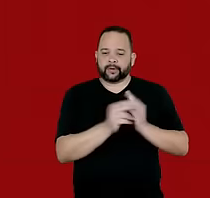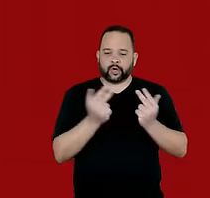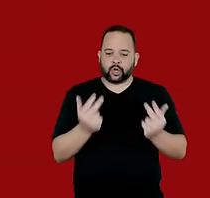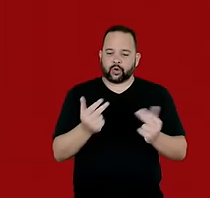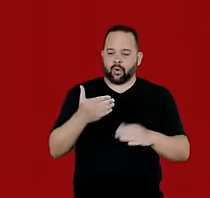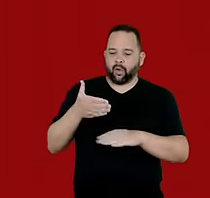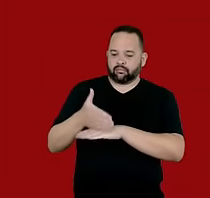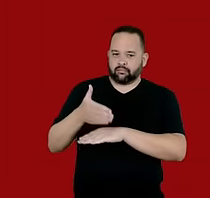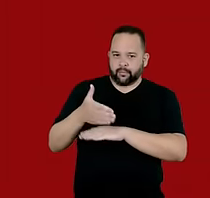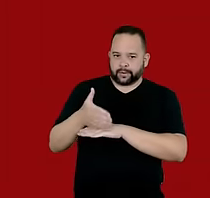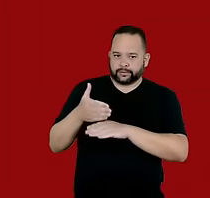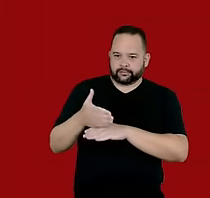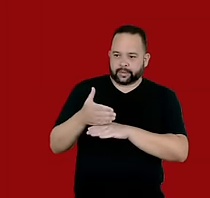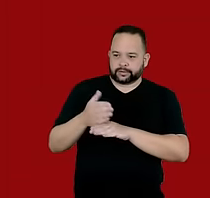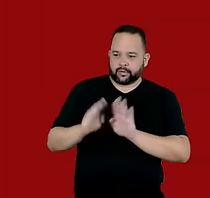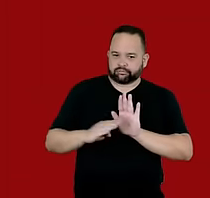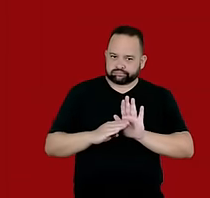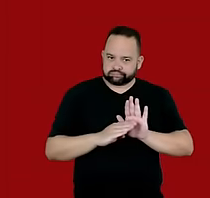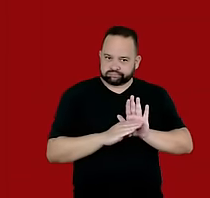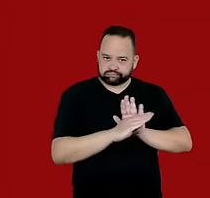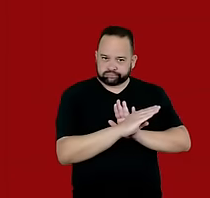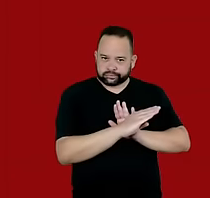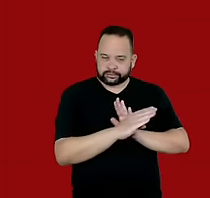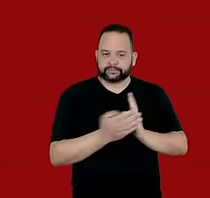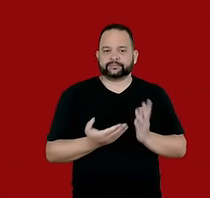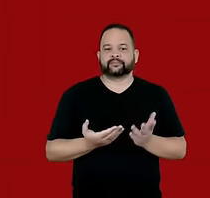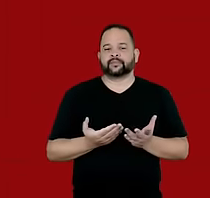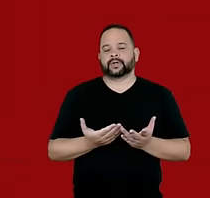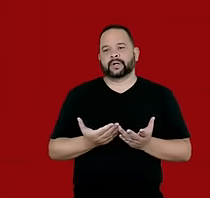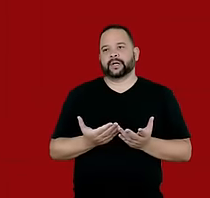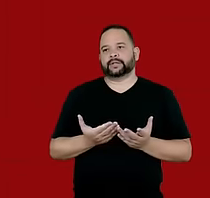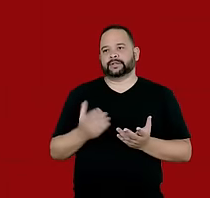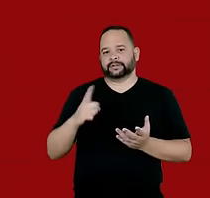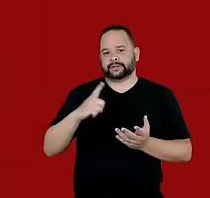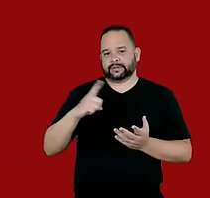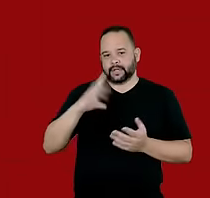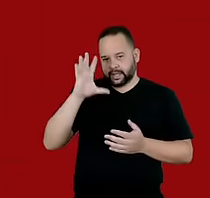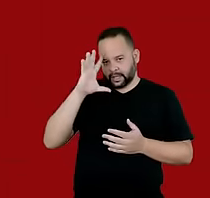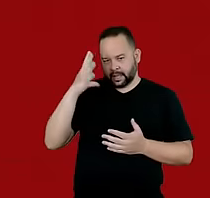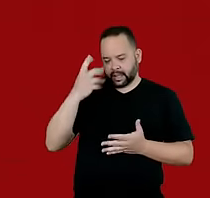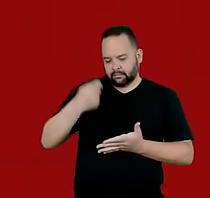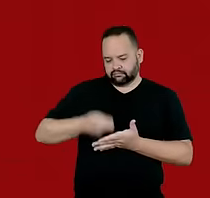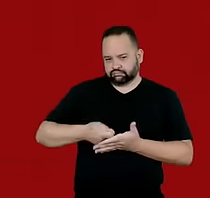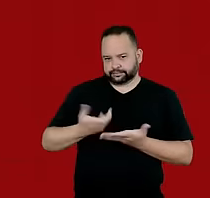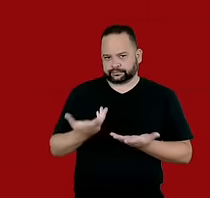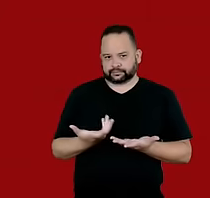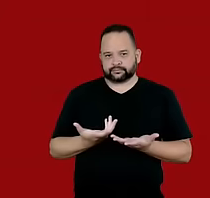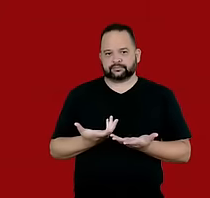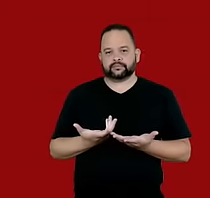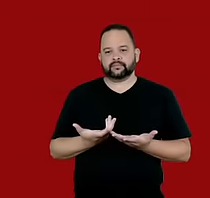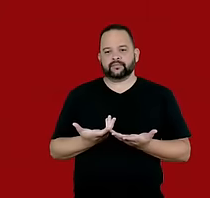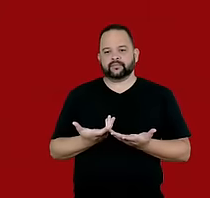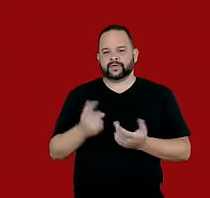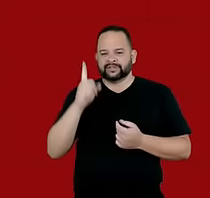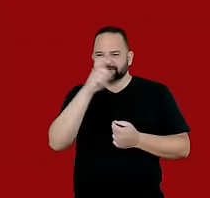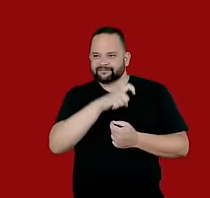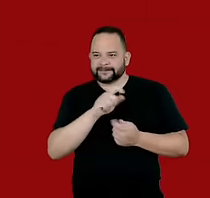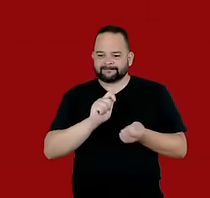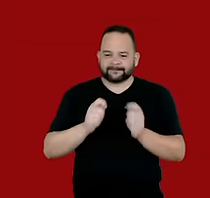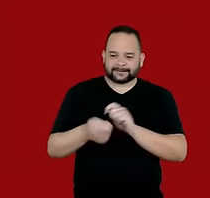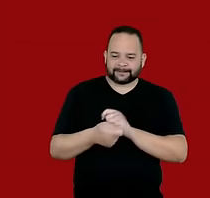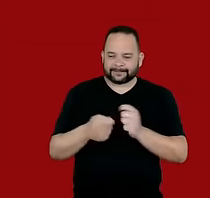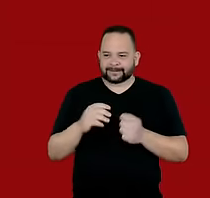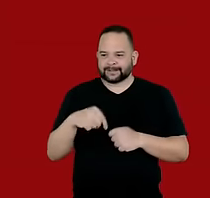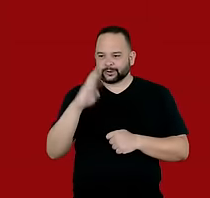decisão de trabalhar marginalmente relacionado ao custo benefício difícil modelar isso pro Brasil para alguns outros países é bem mais